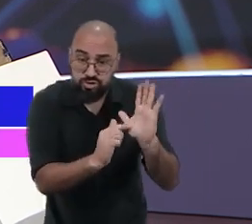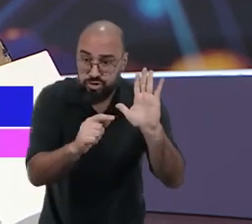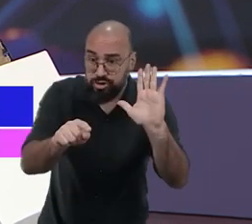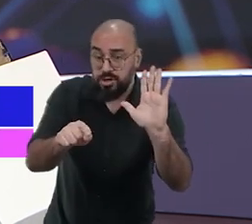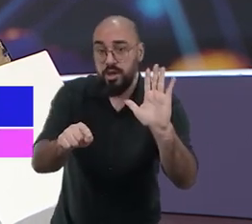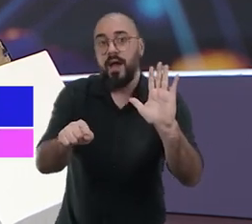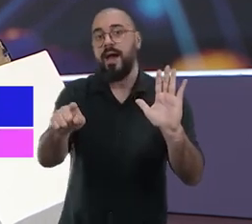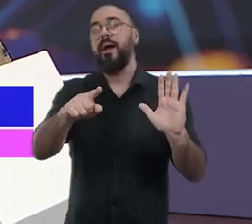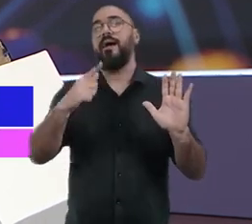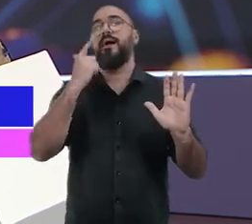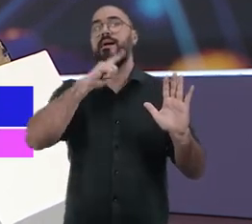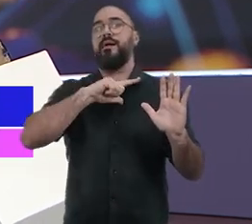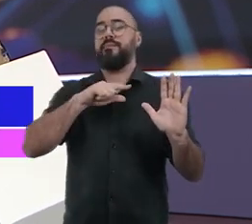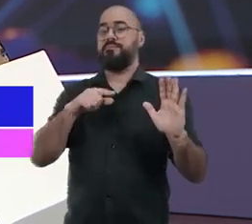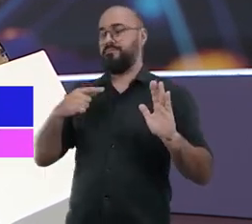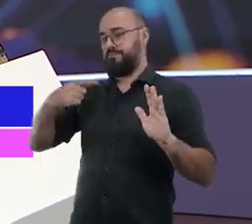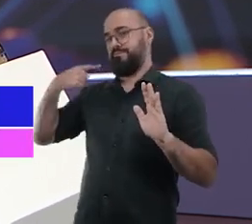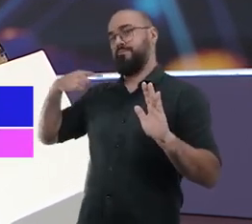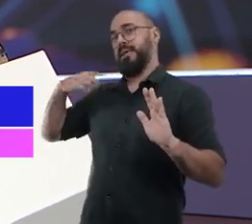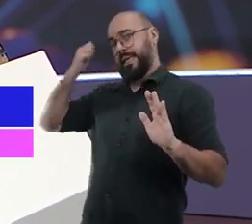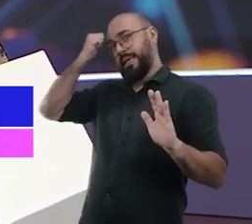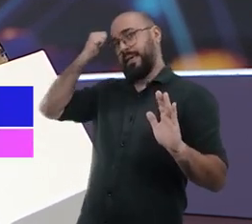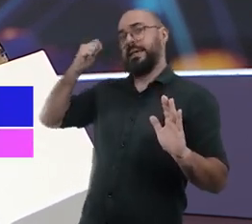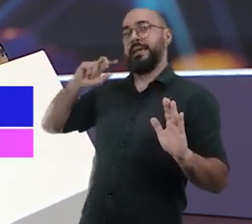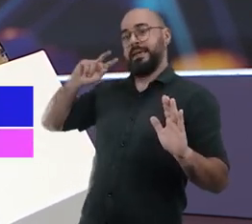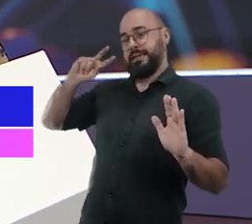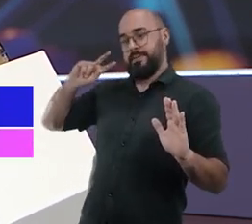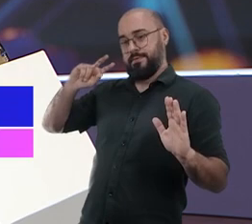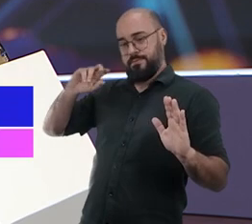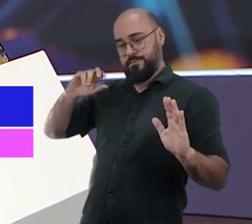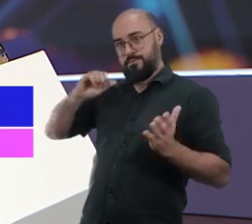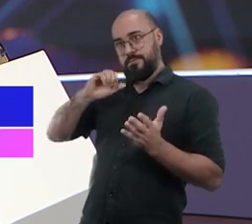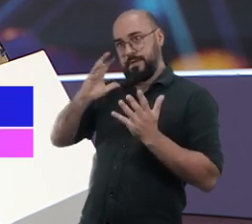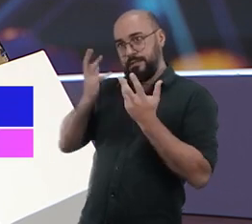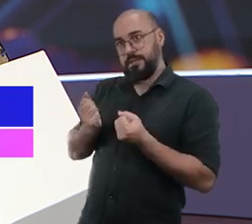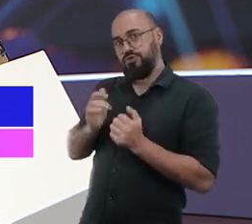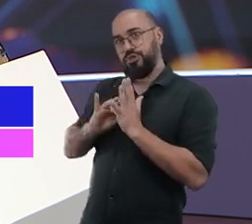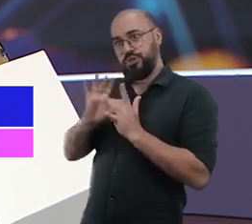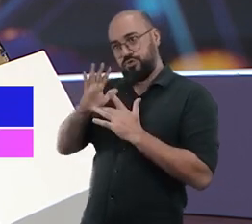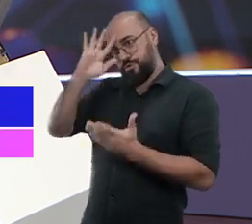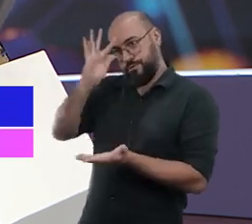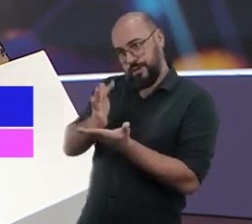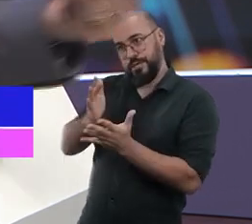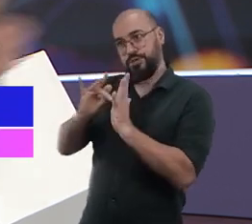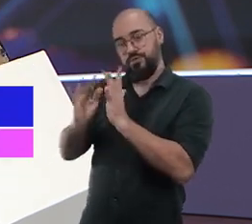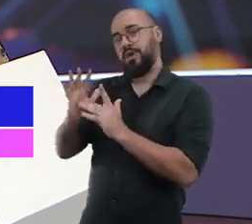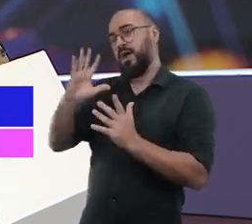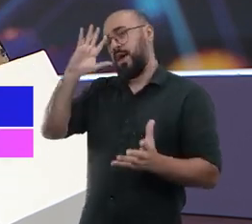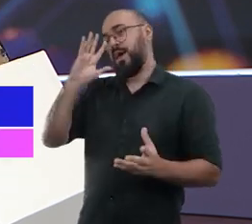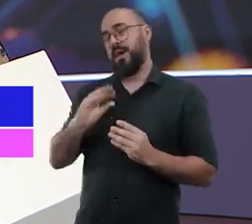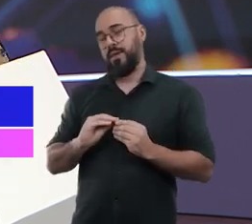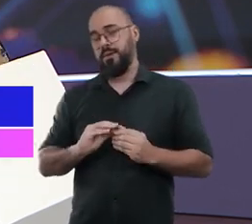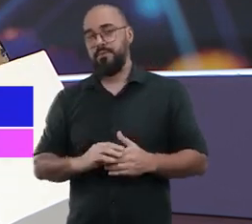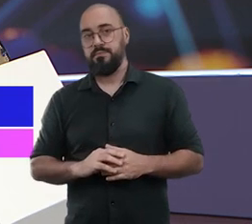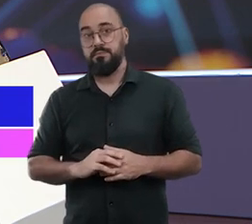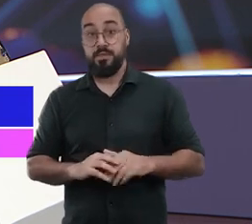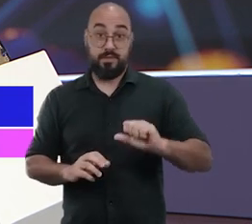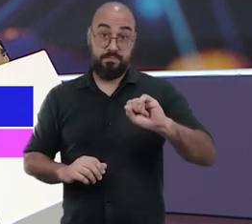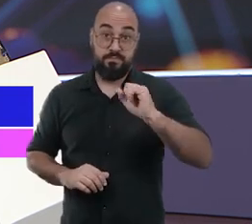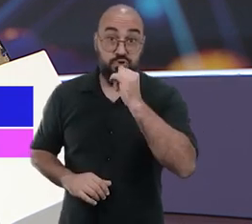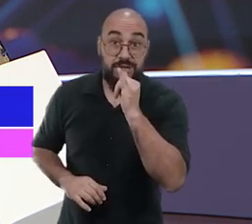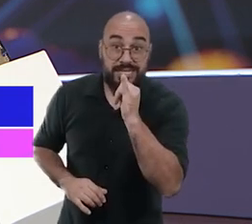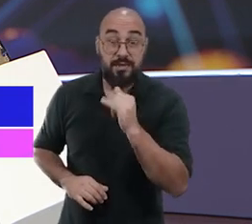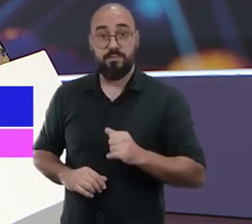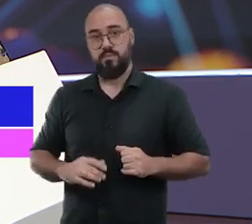verdade. Uma pessoa que rouba depois que encontra Cristo, passa a ser honesta. Uma pessoa que adultera depois que encontra Cristo, se